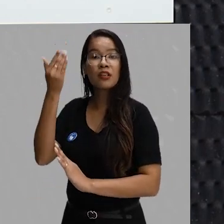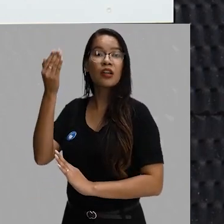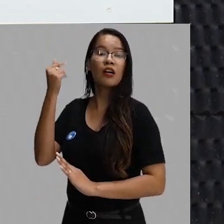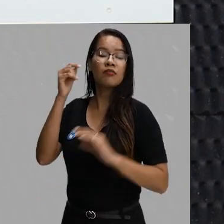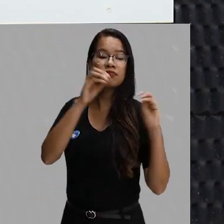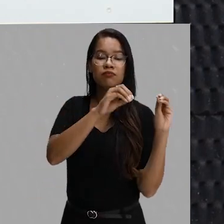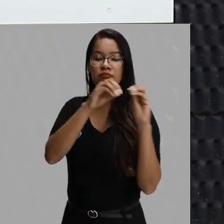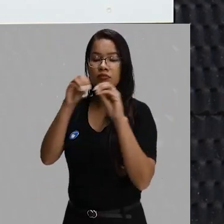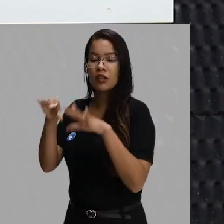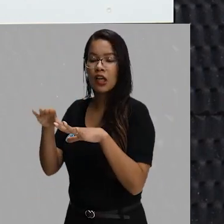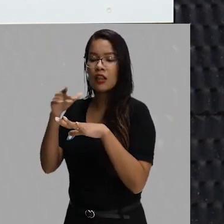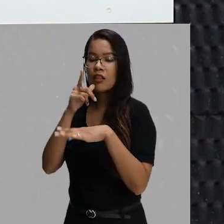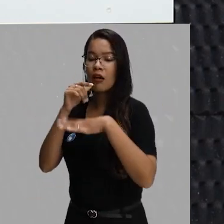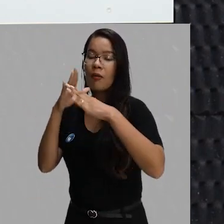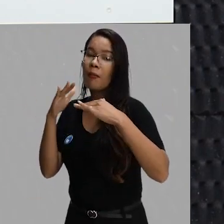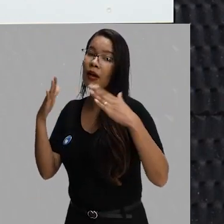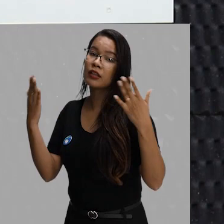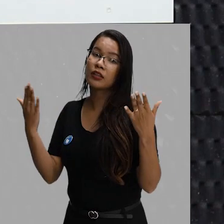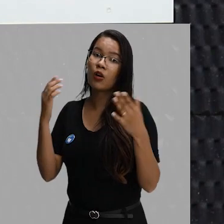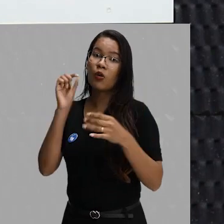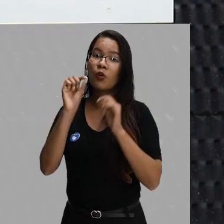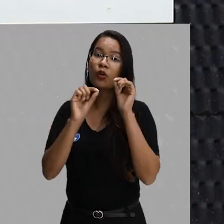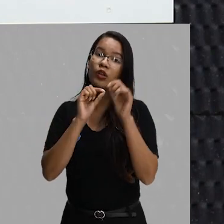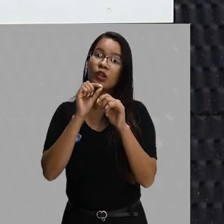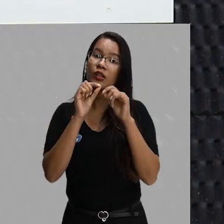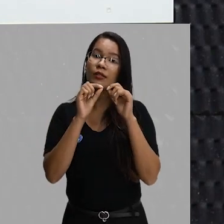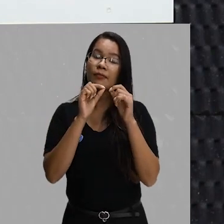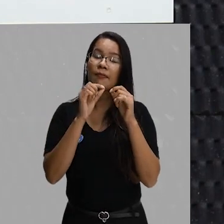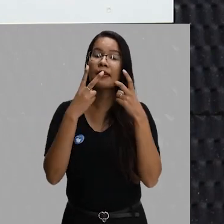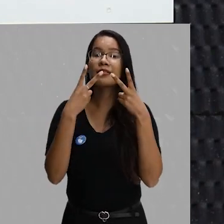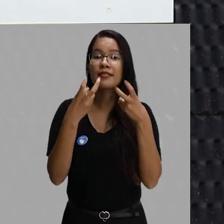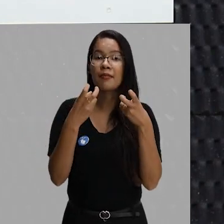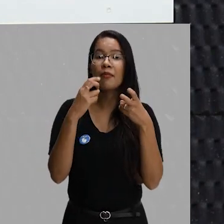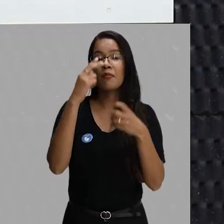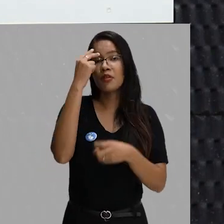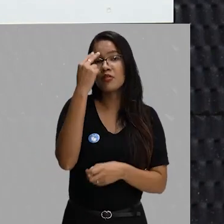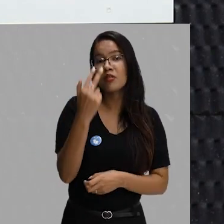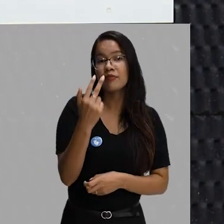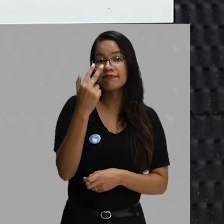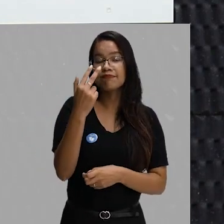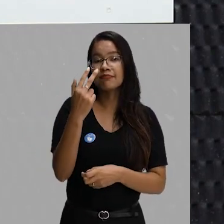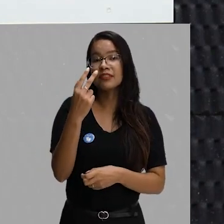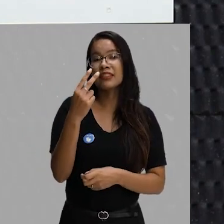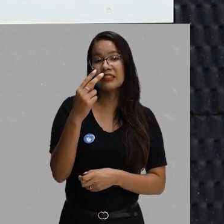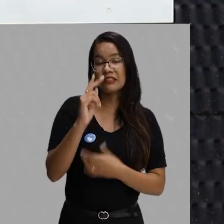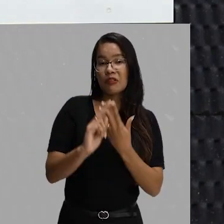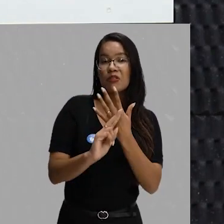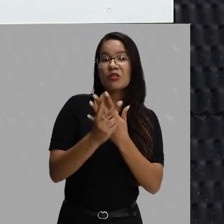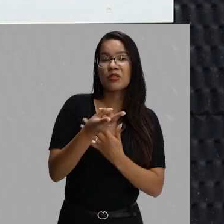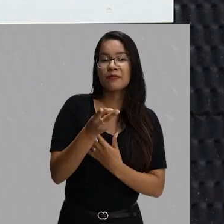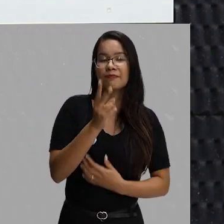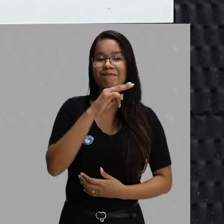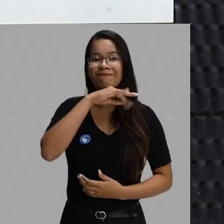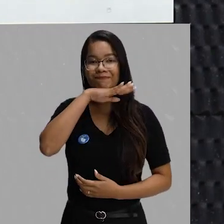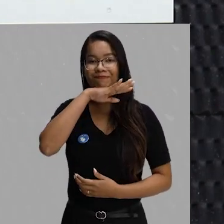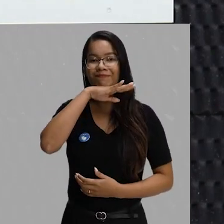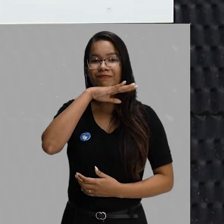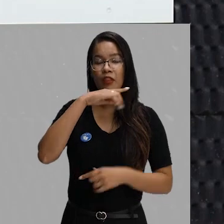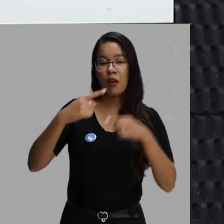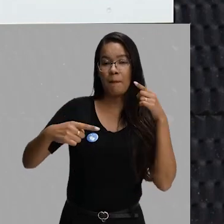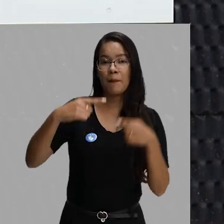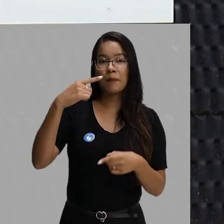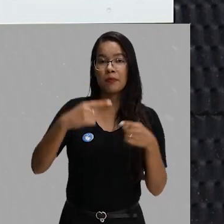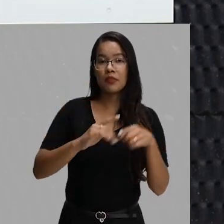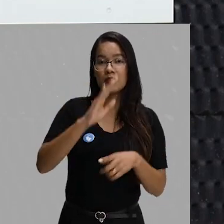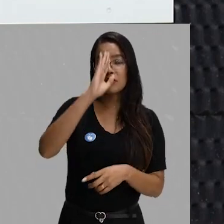uma tragédia na história política romana. Uma tragédia que vai perpassar na República e no próprio